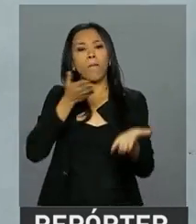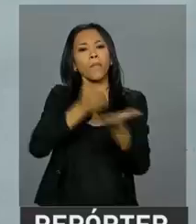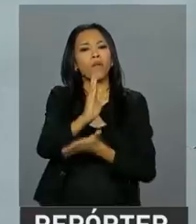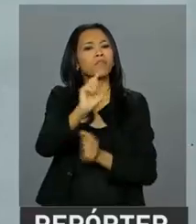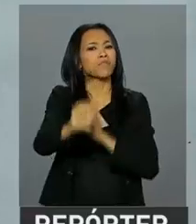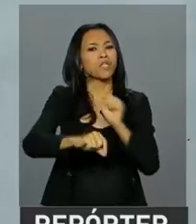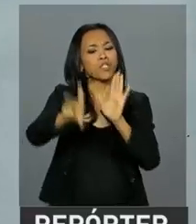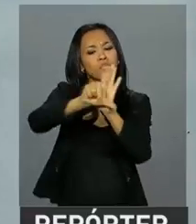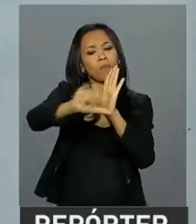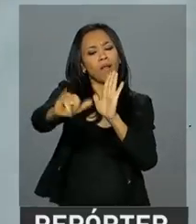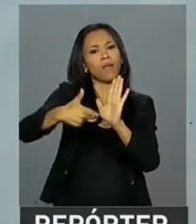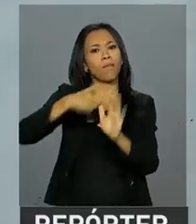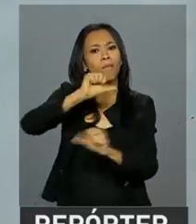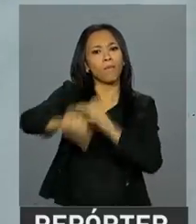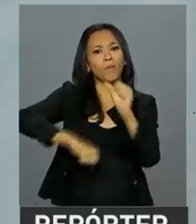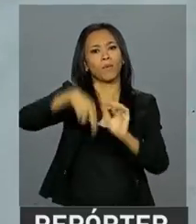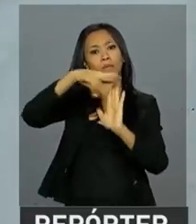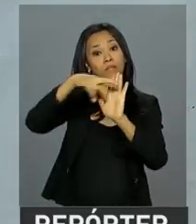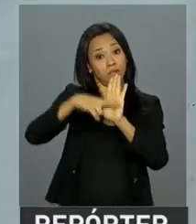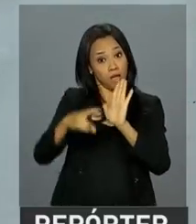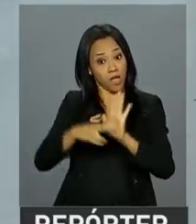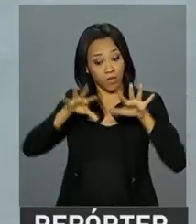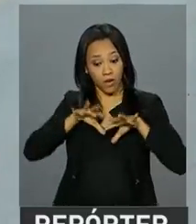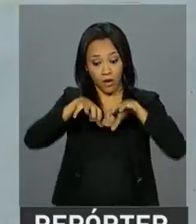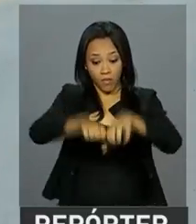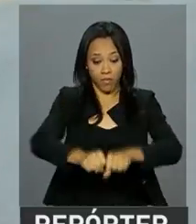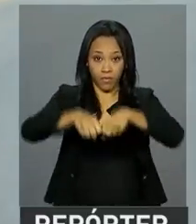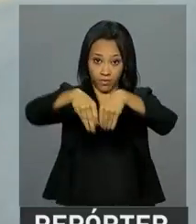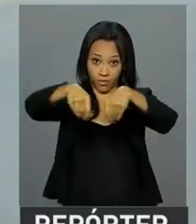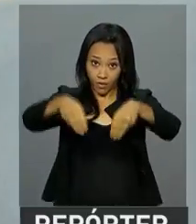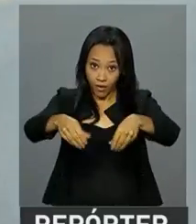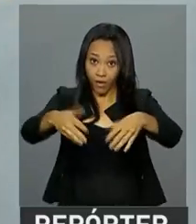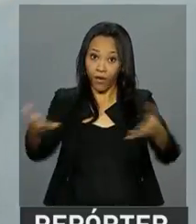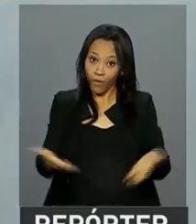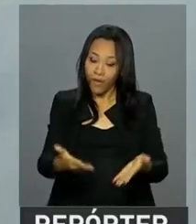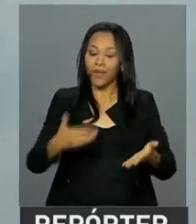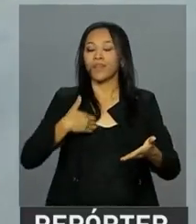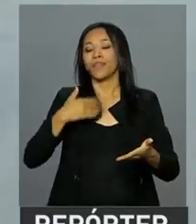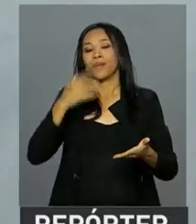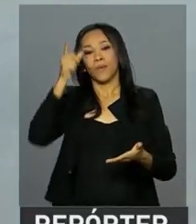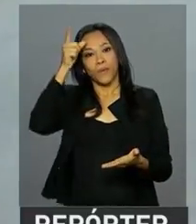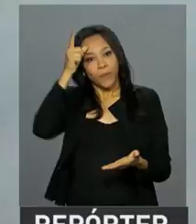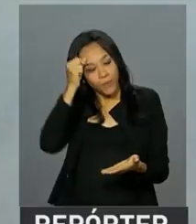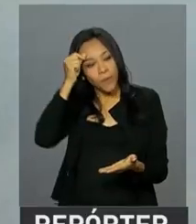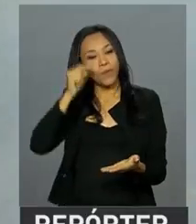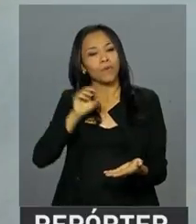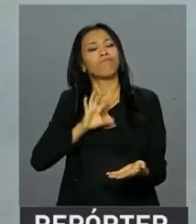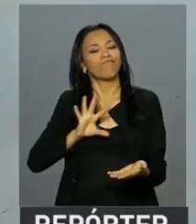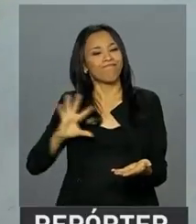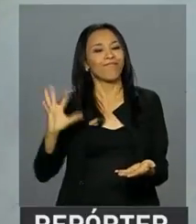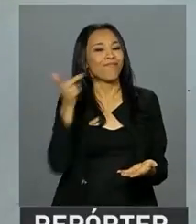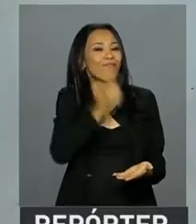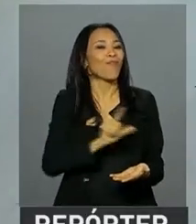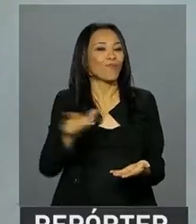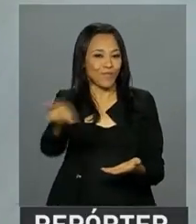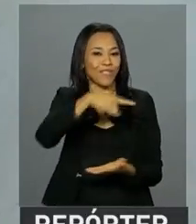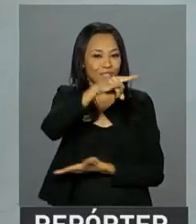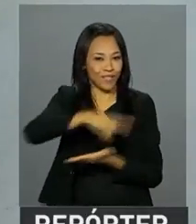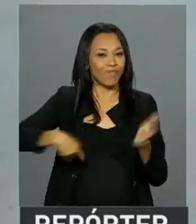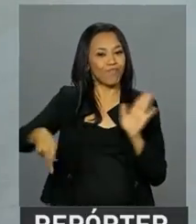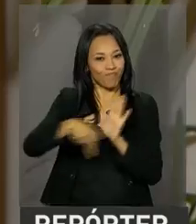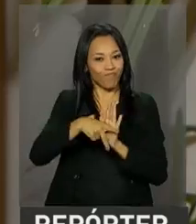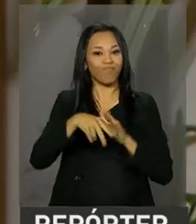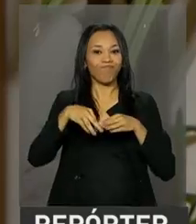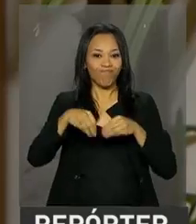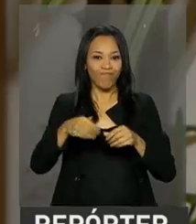uma lei que mudou as regras para regularização fundiária, todos estão mais próximos de receber a escritura dos seus